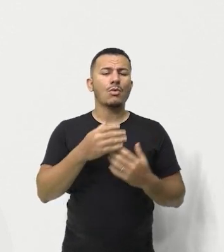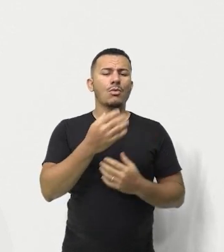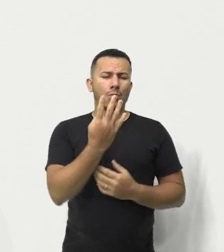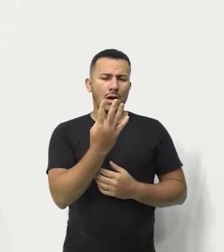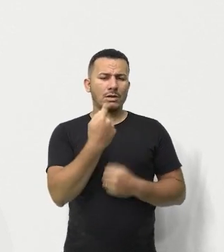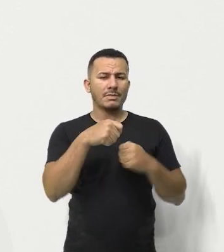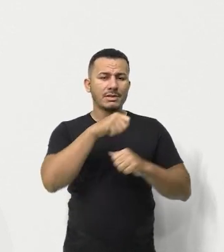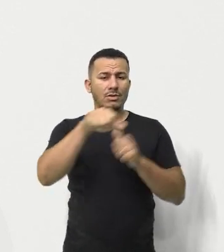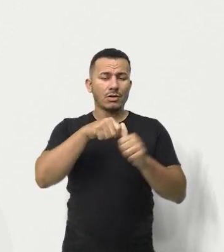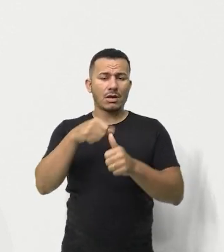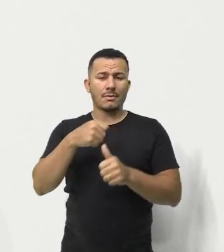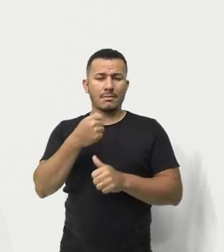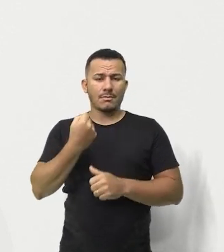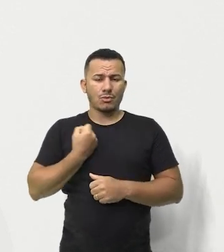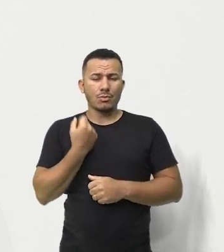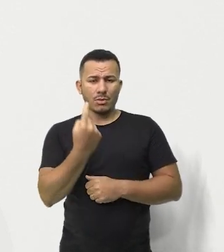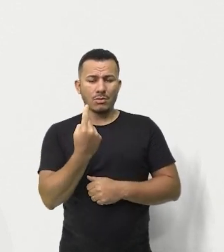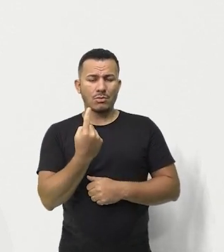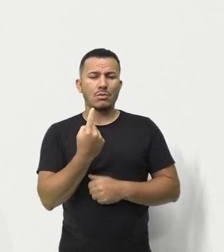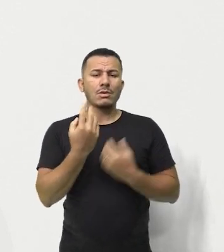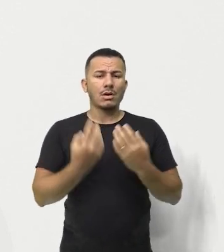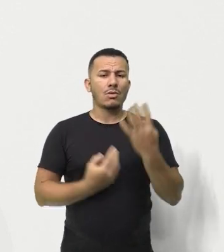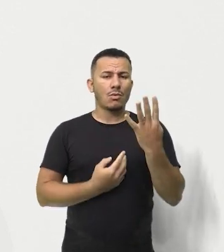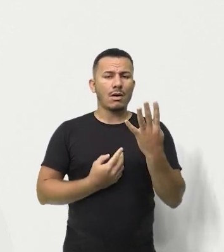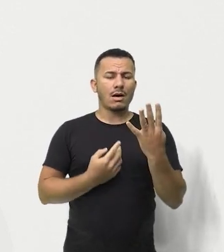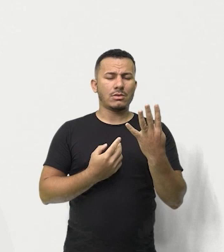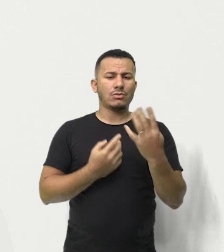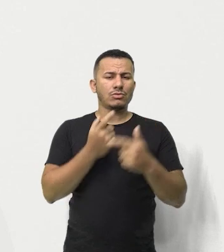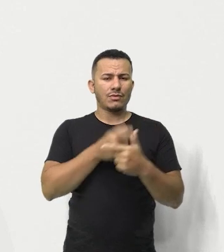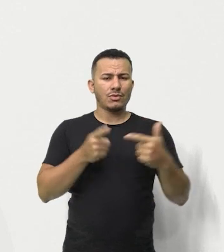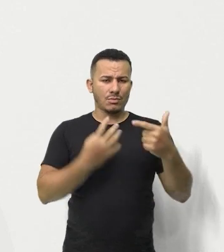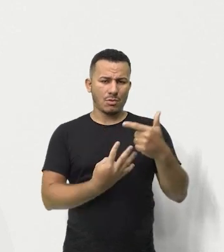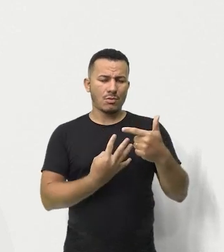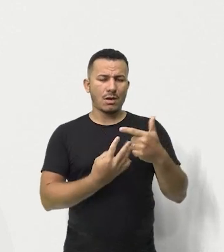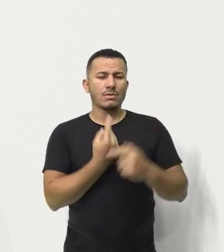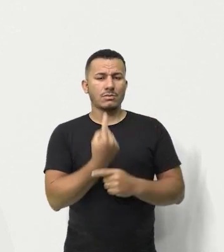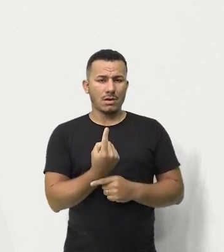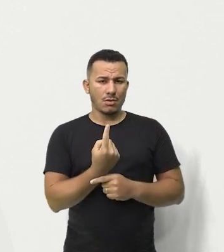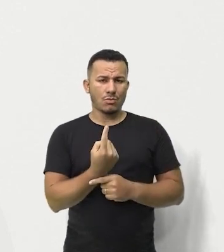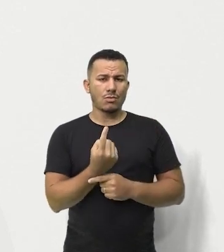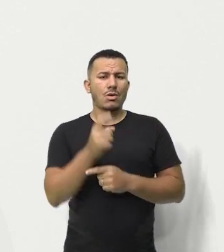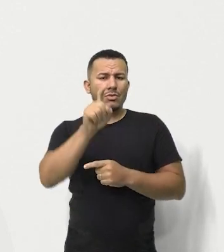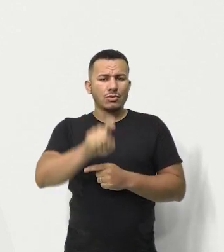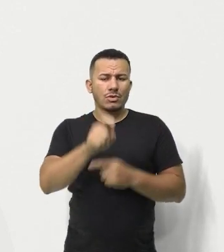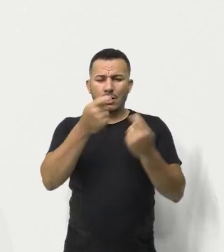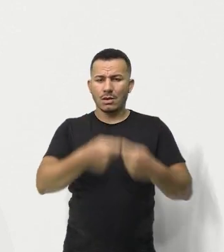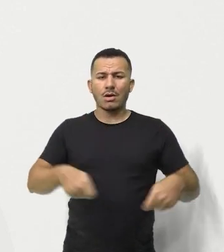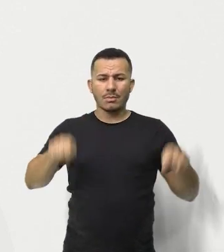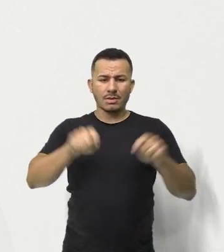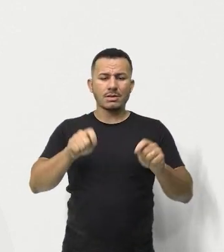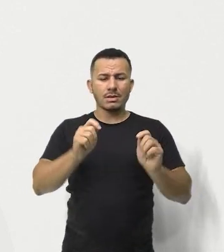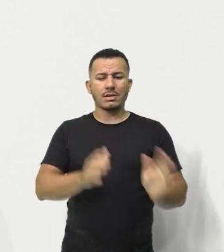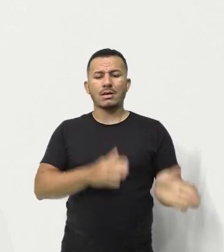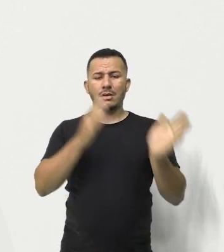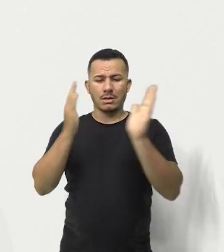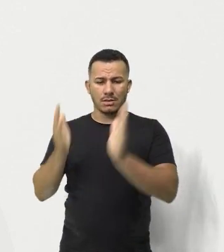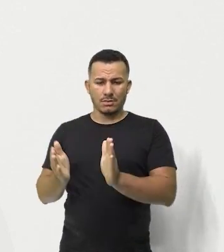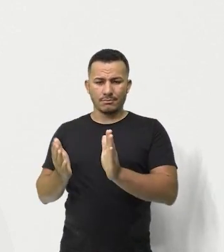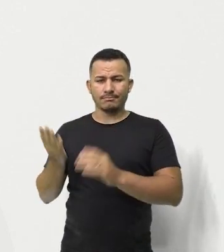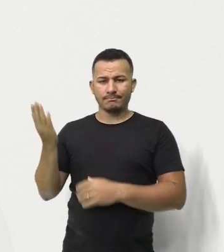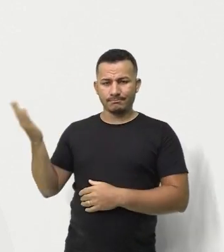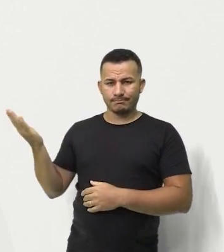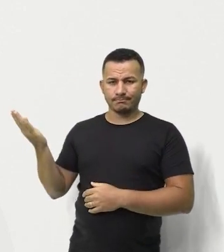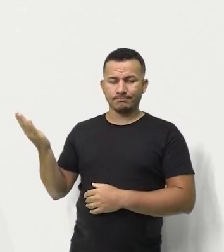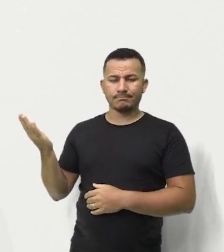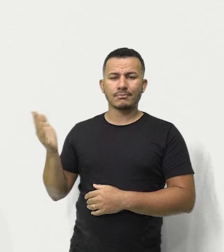em 1. Transforma como? Dividindo, ó. E olha lá, 4 por 4 dá 1, não precisa colocar um x,